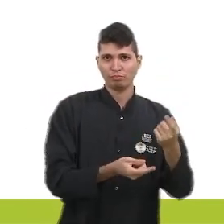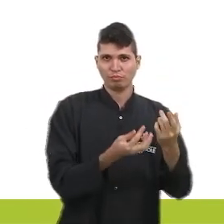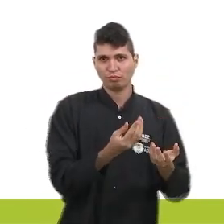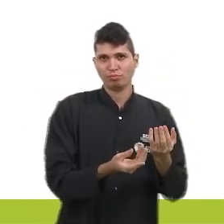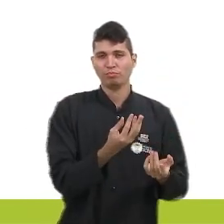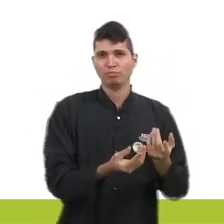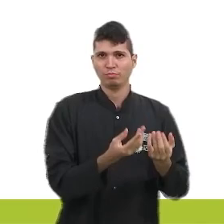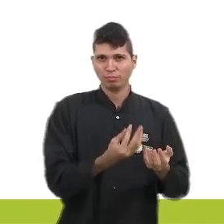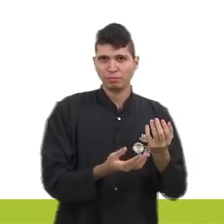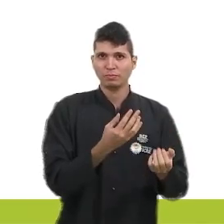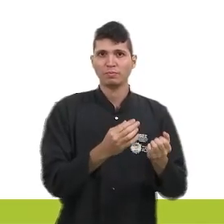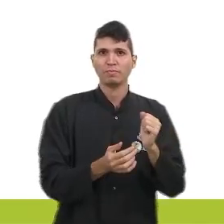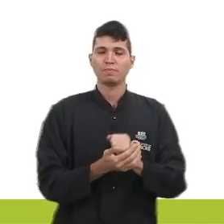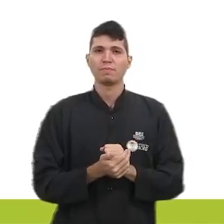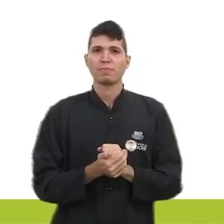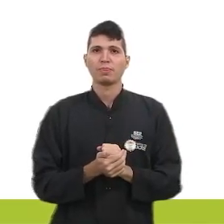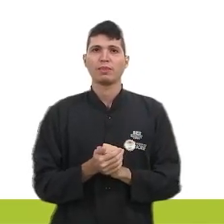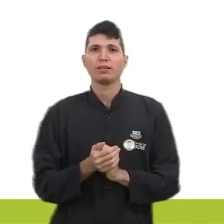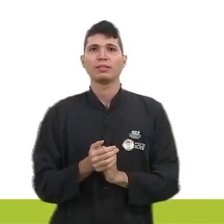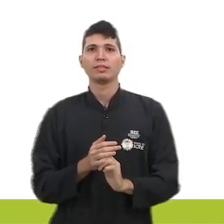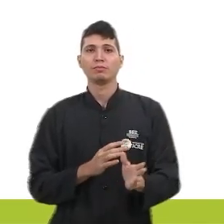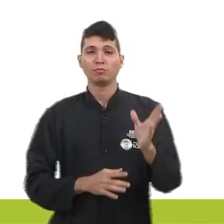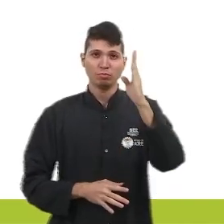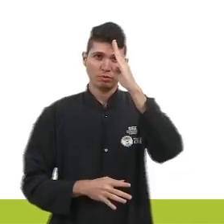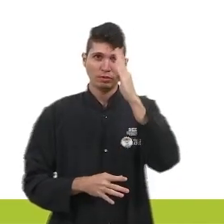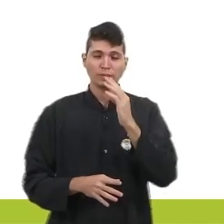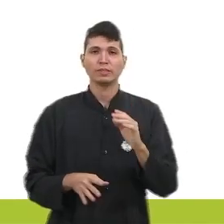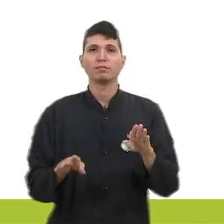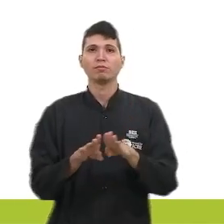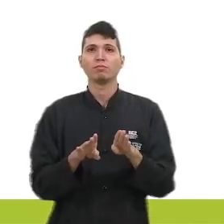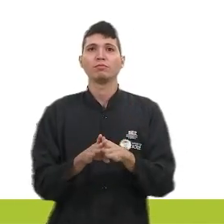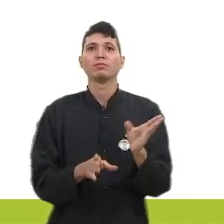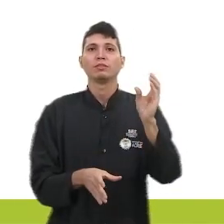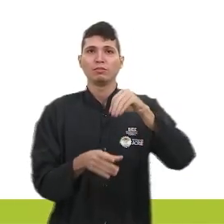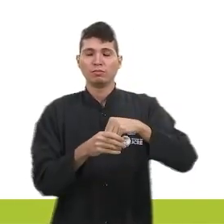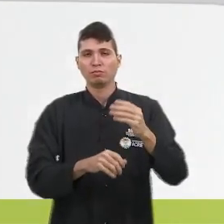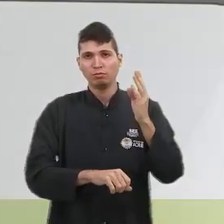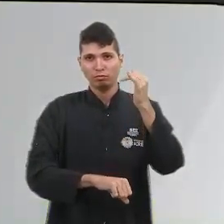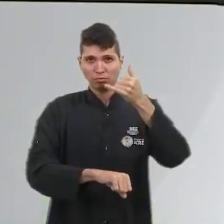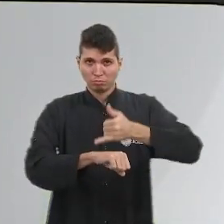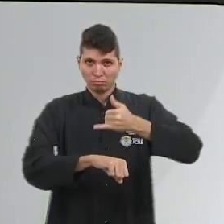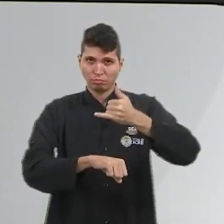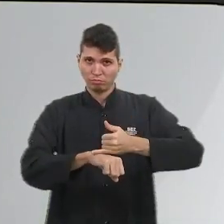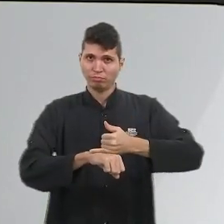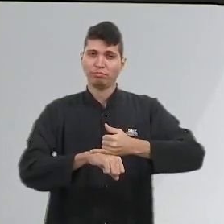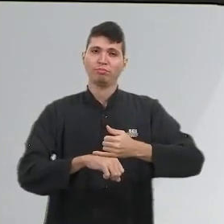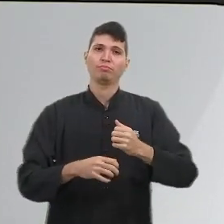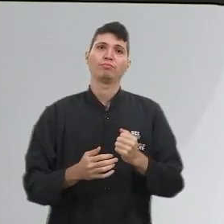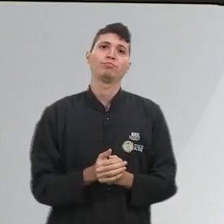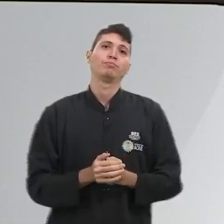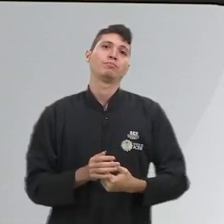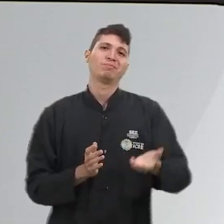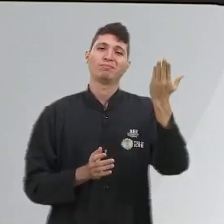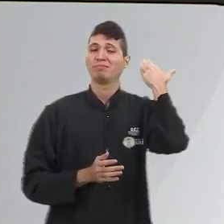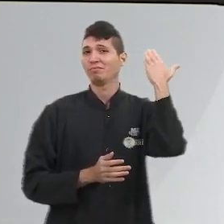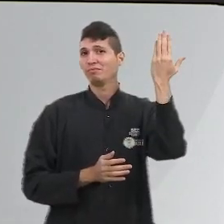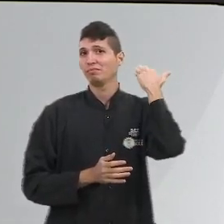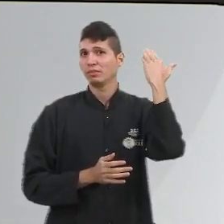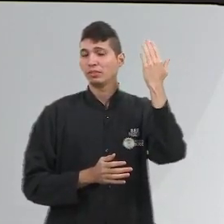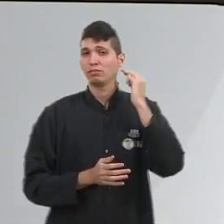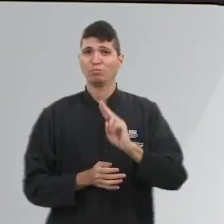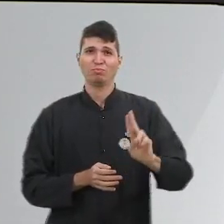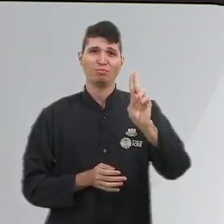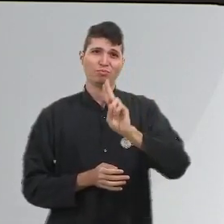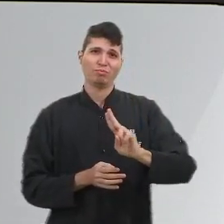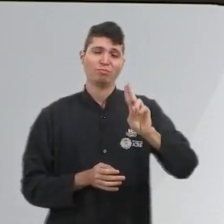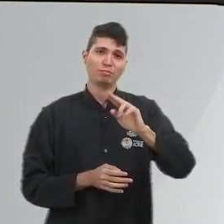metalurgias para fazer energia. Antigamente, o carvão vegetal ele era muito